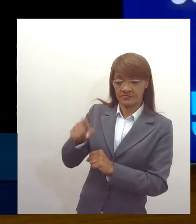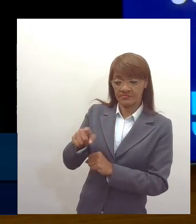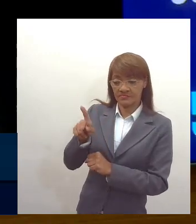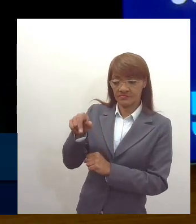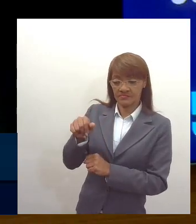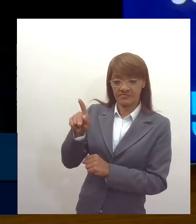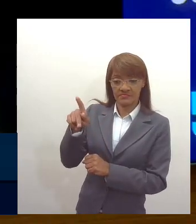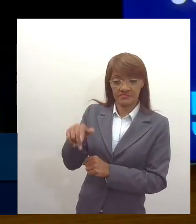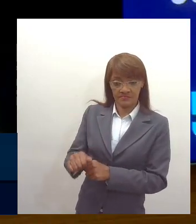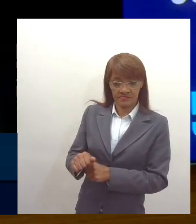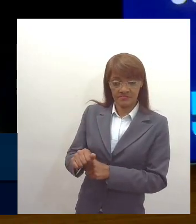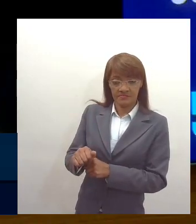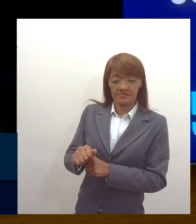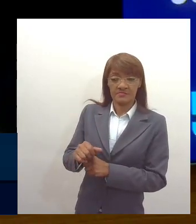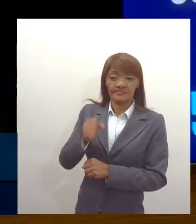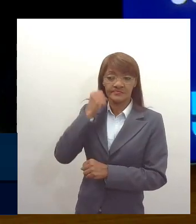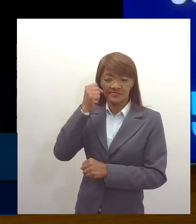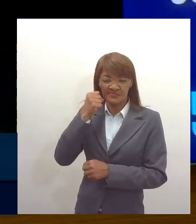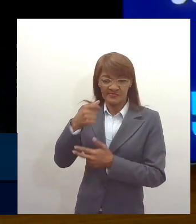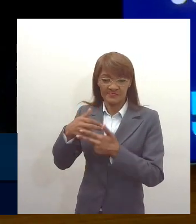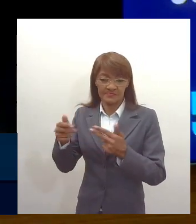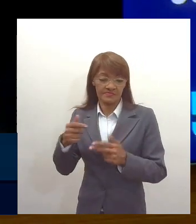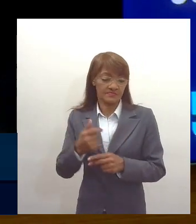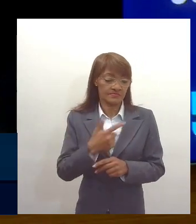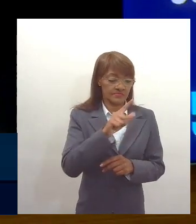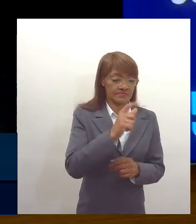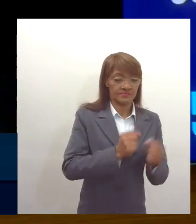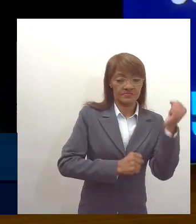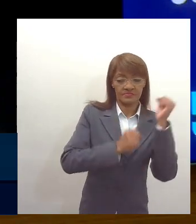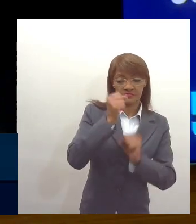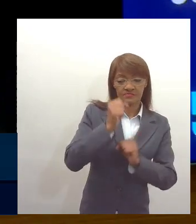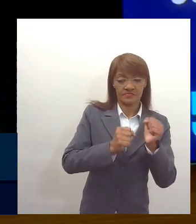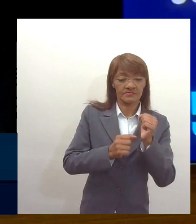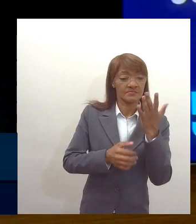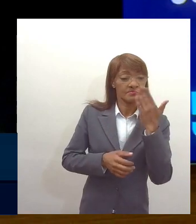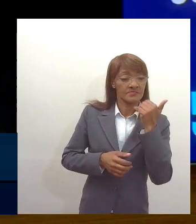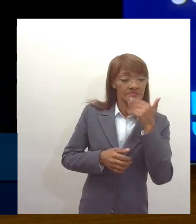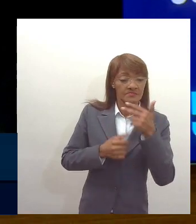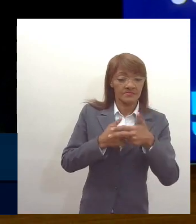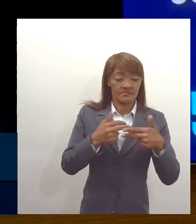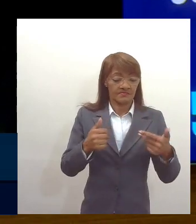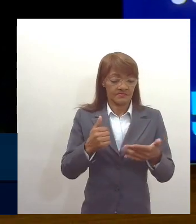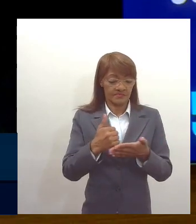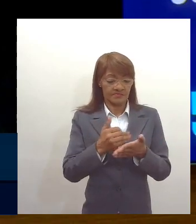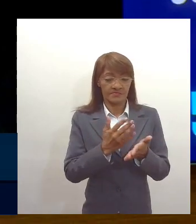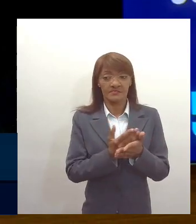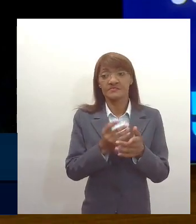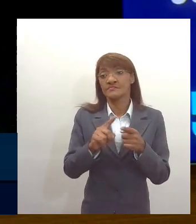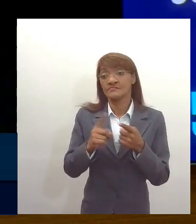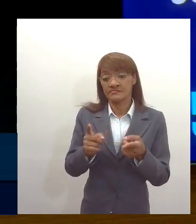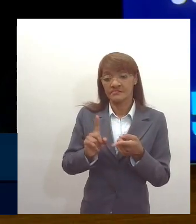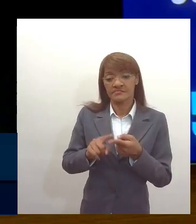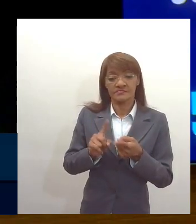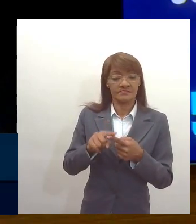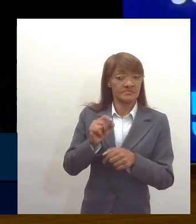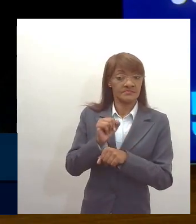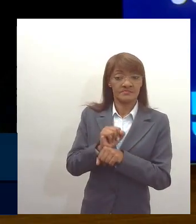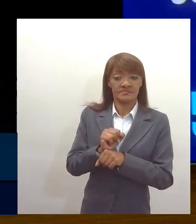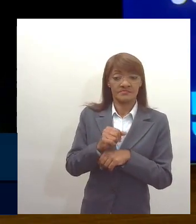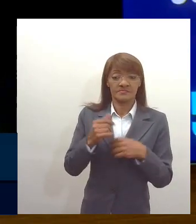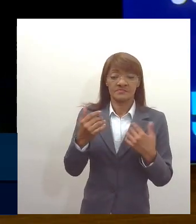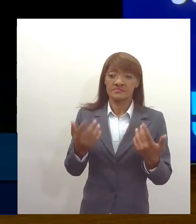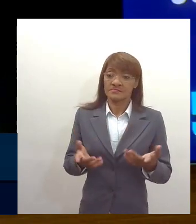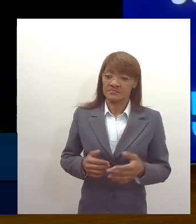de comidas, e que infelizmente também não tem incentivo. Tem máquinas lá que eles receberam e que não estão